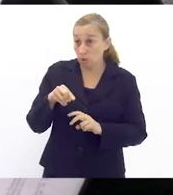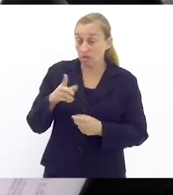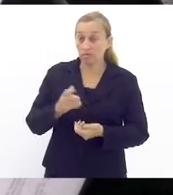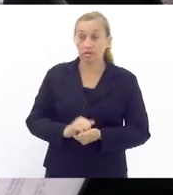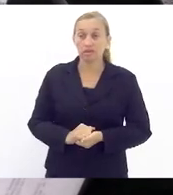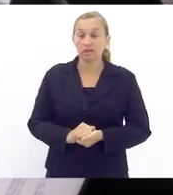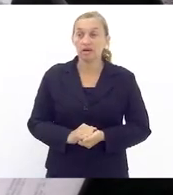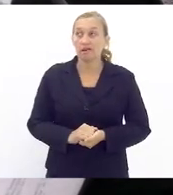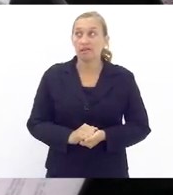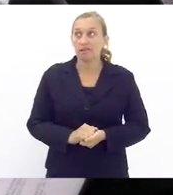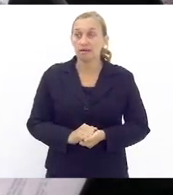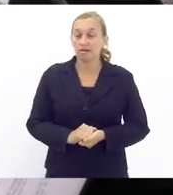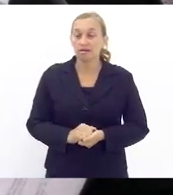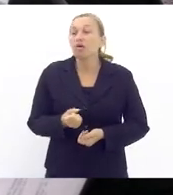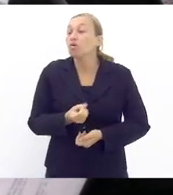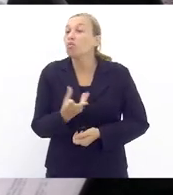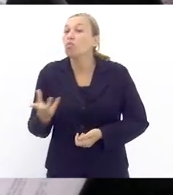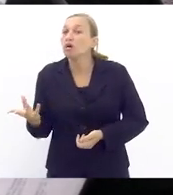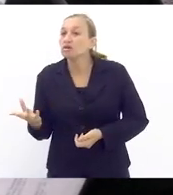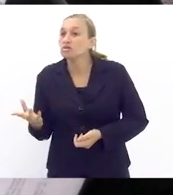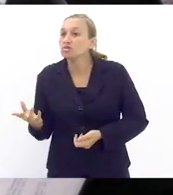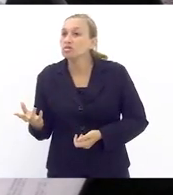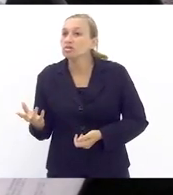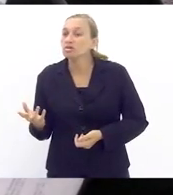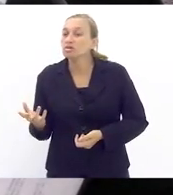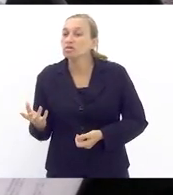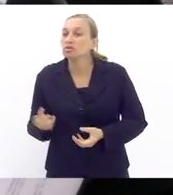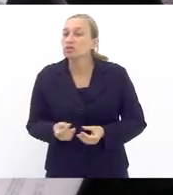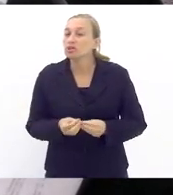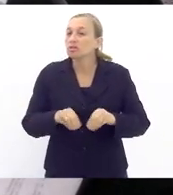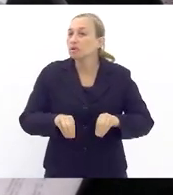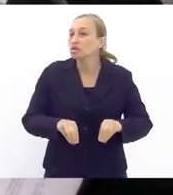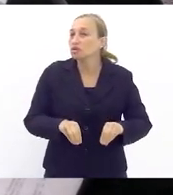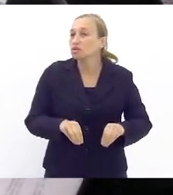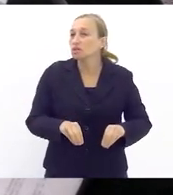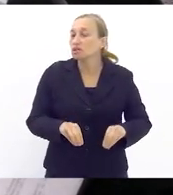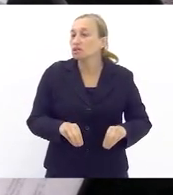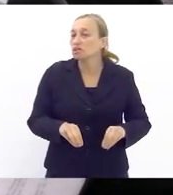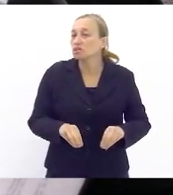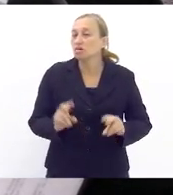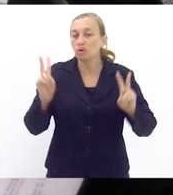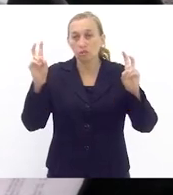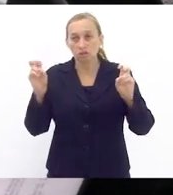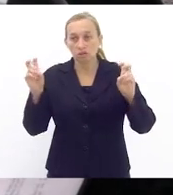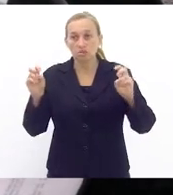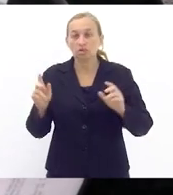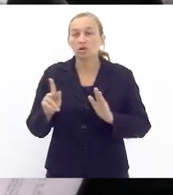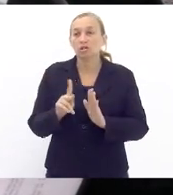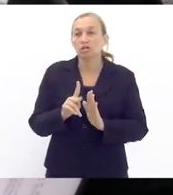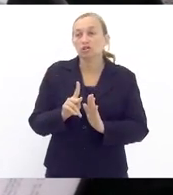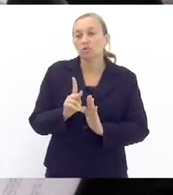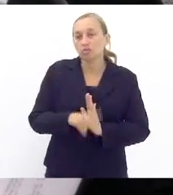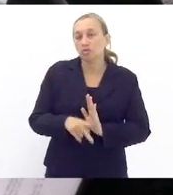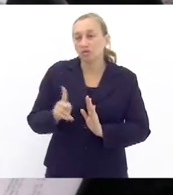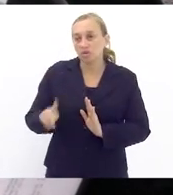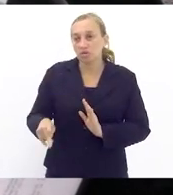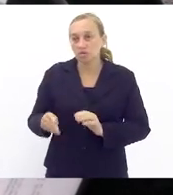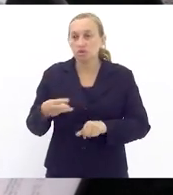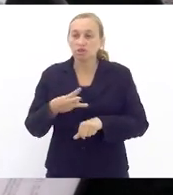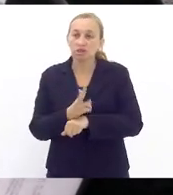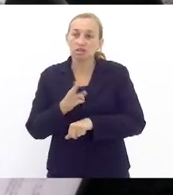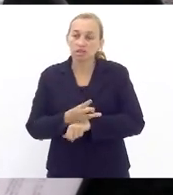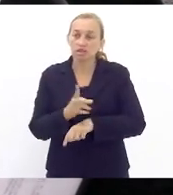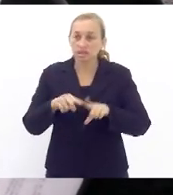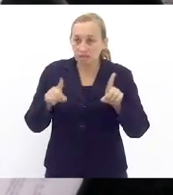nada Quanto que o quanto que é prejudicial a questão de professores terceirizados numa empresa eu